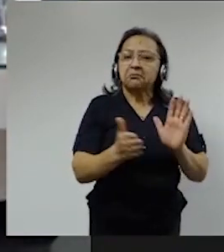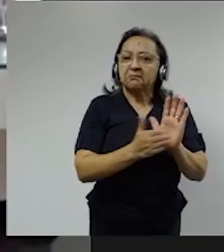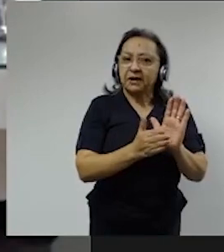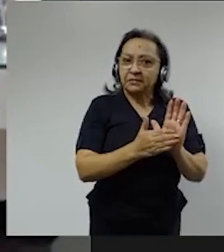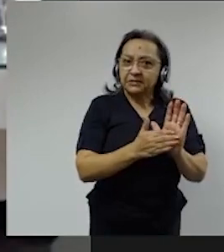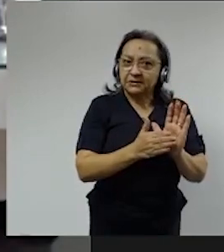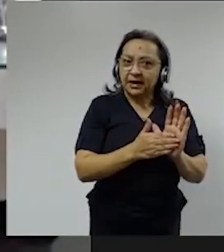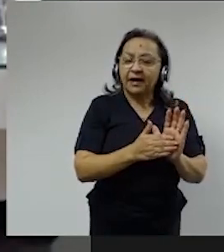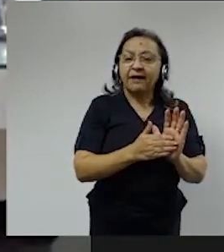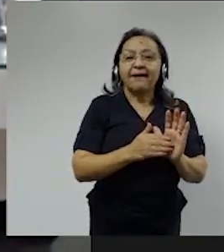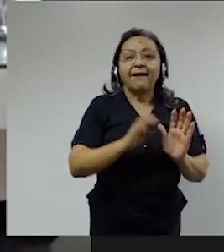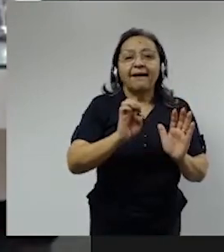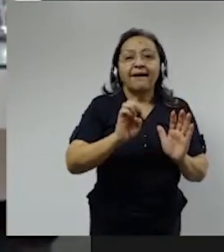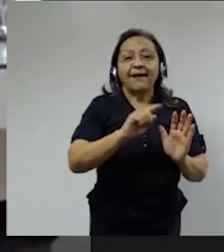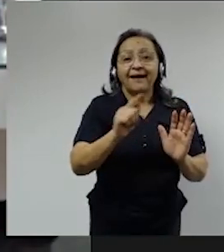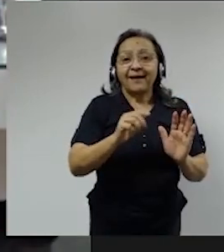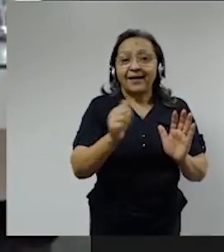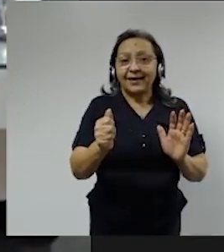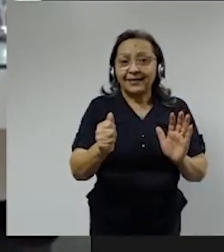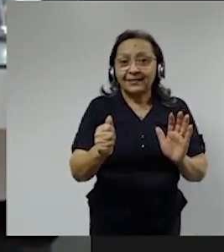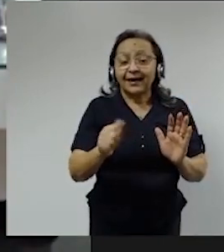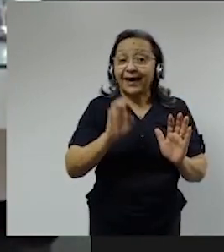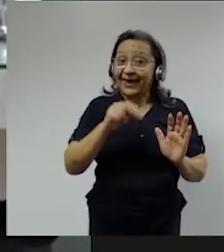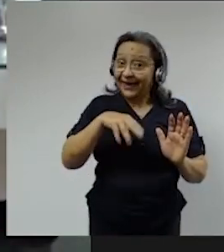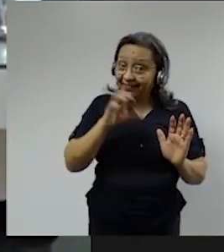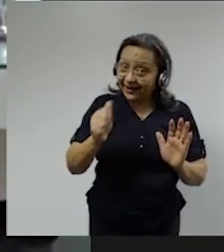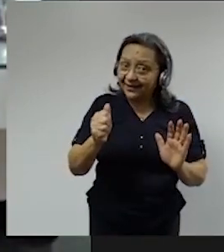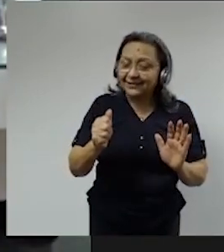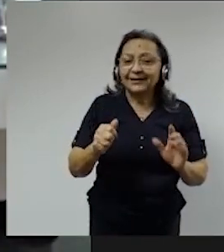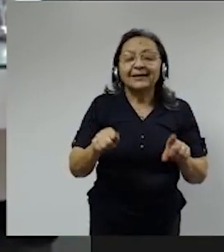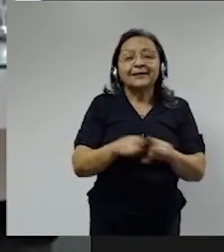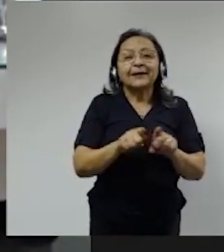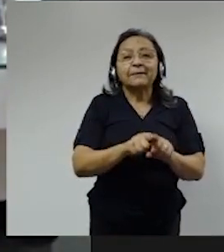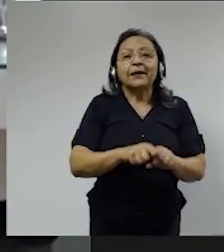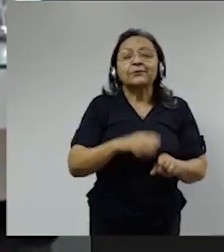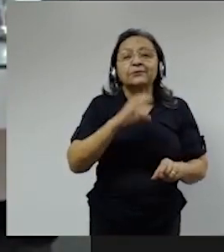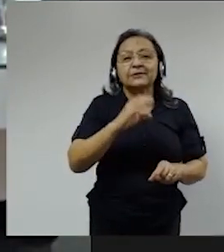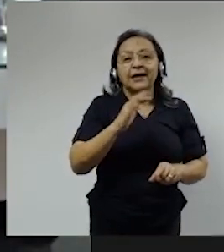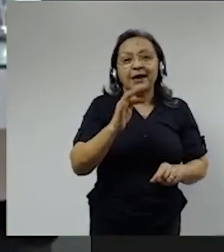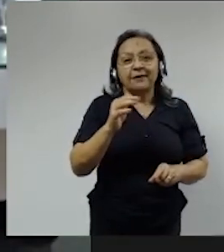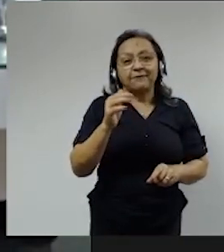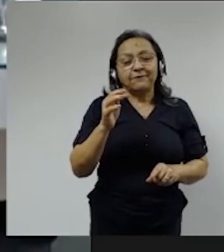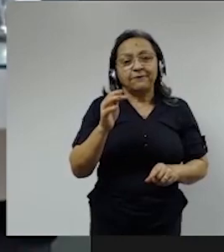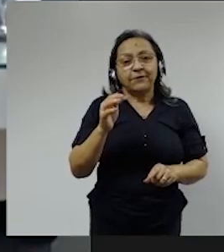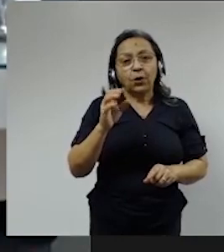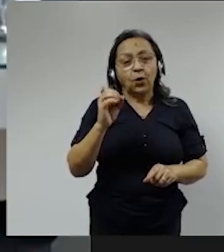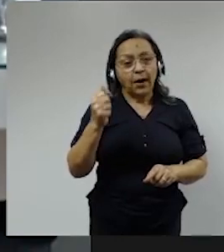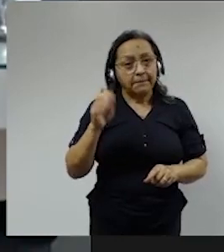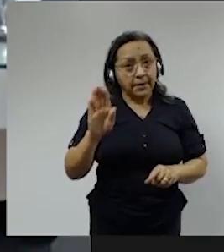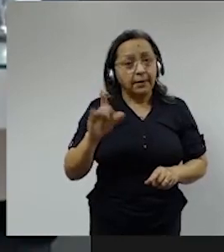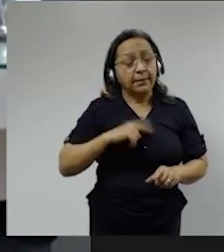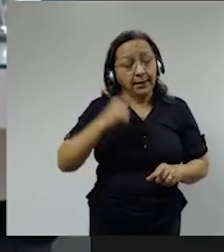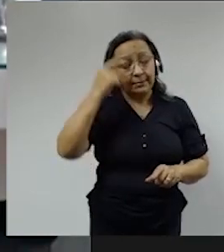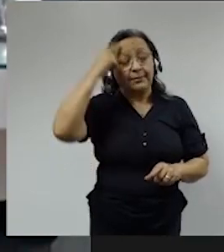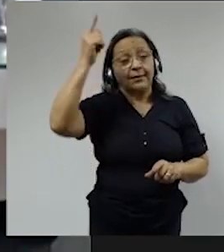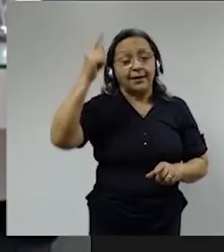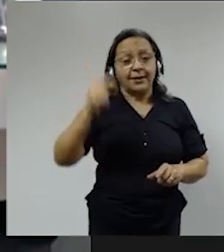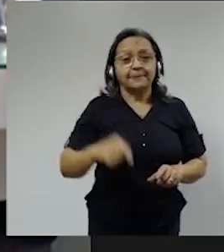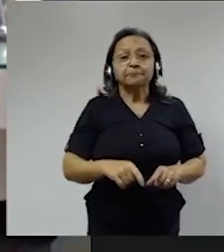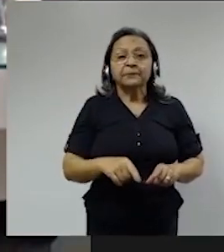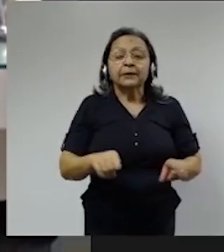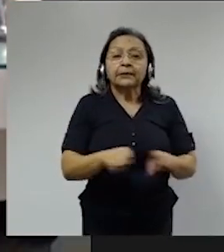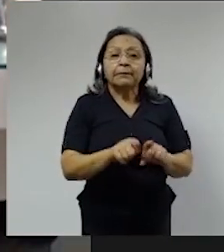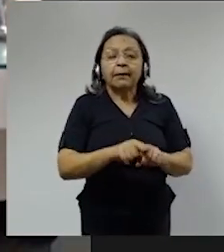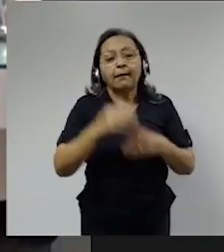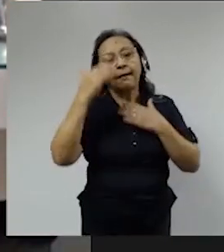parabenizar tanto a ESA Nacional, tanto a ENA, quanto o CFOAB pela iniciativa. E